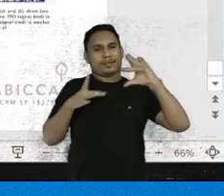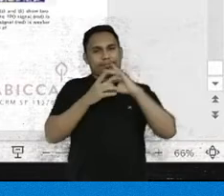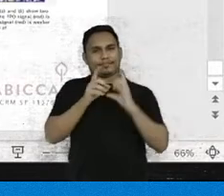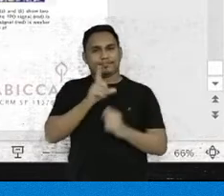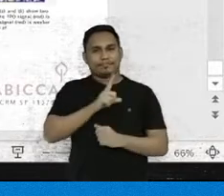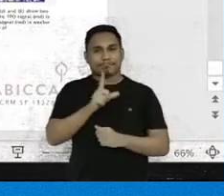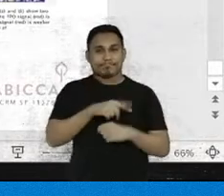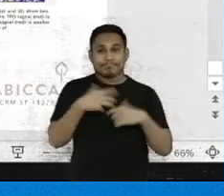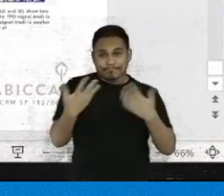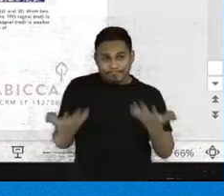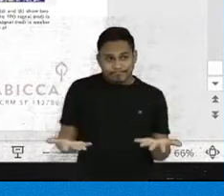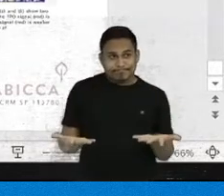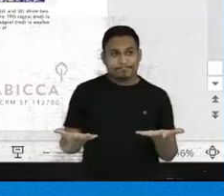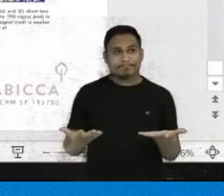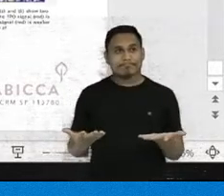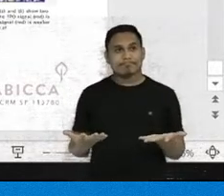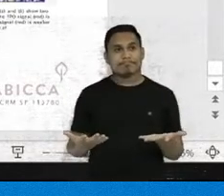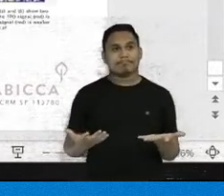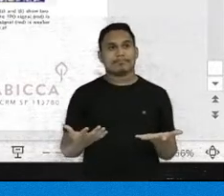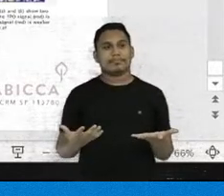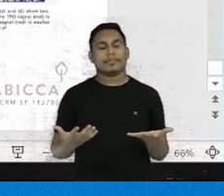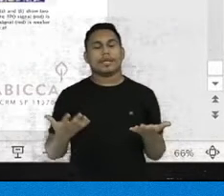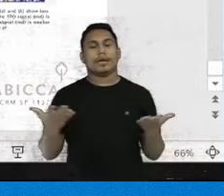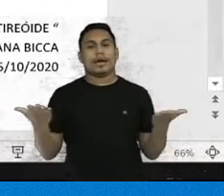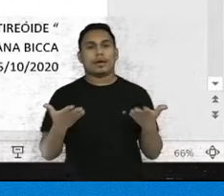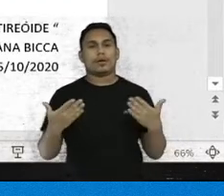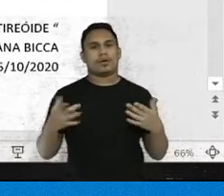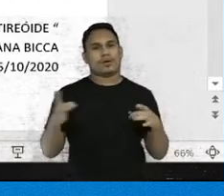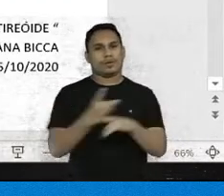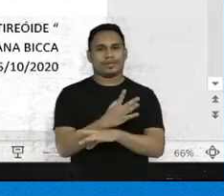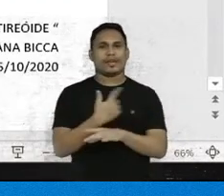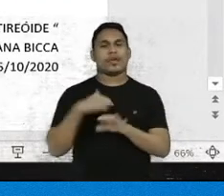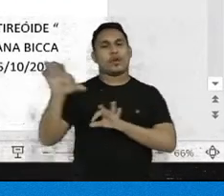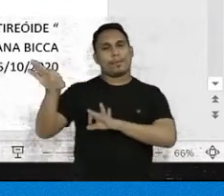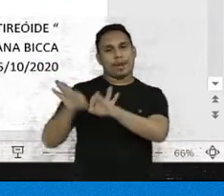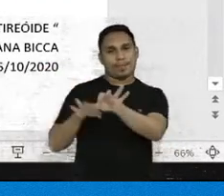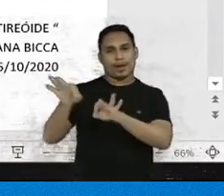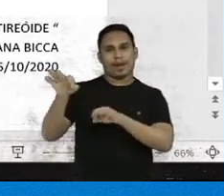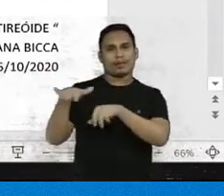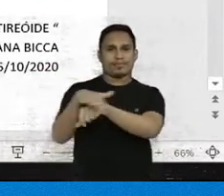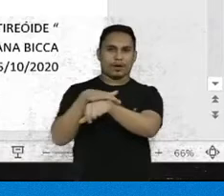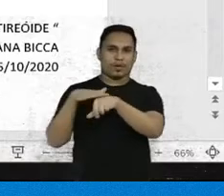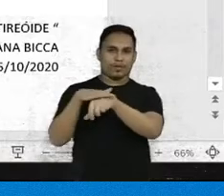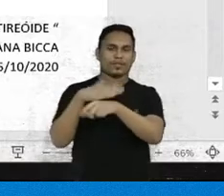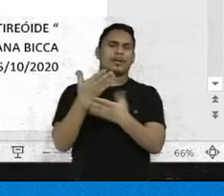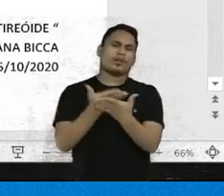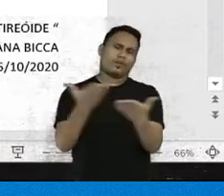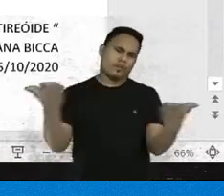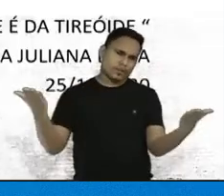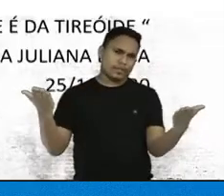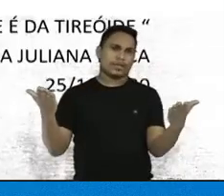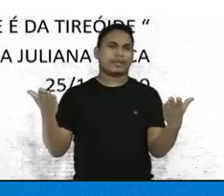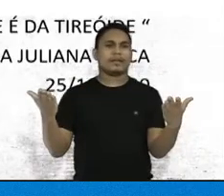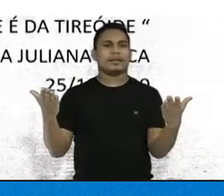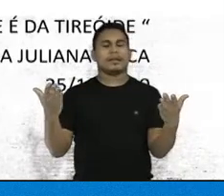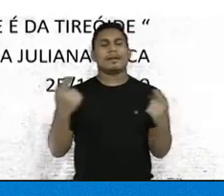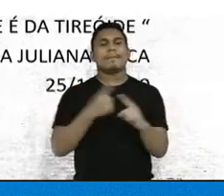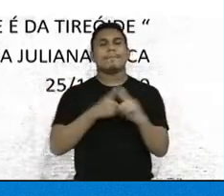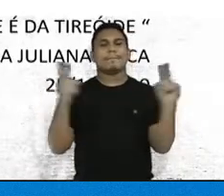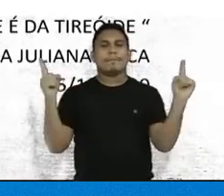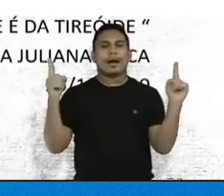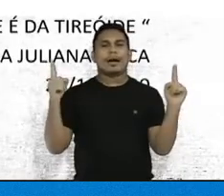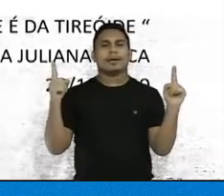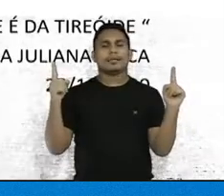isso, eu encerro o que eu tinha preparado aqui para conversar com vocês. Vou deixar só aberta aqui a telinha,